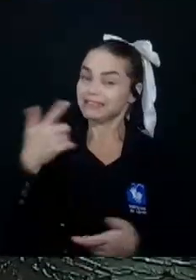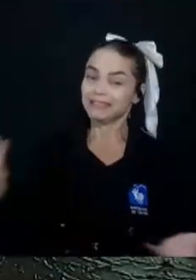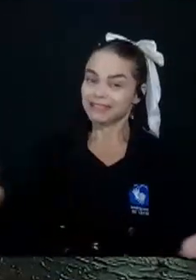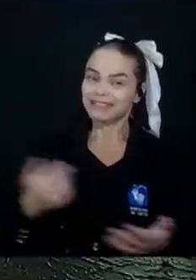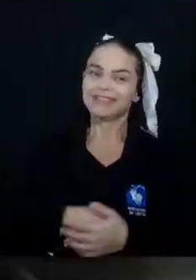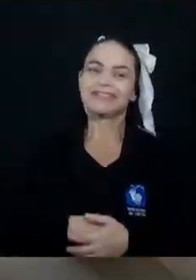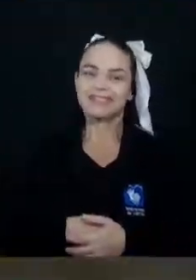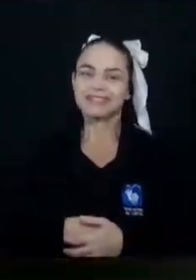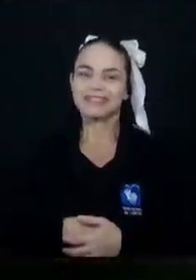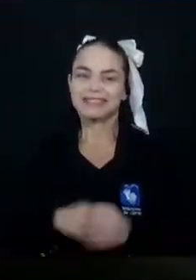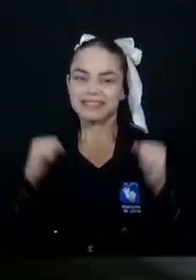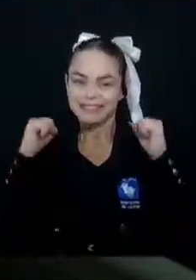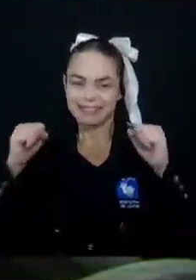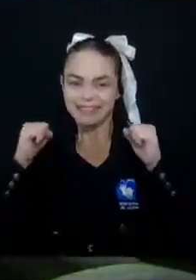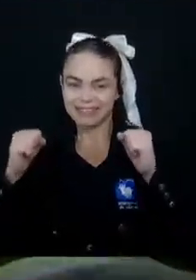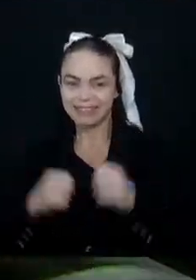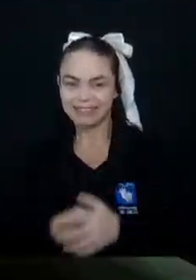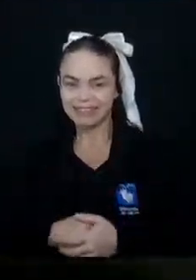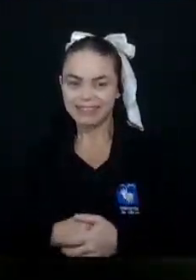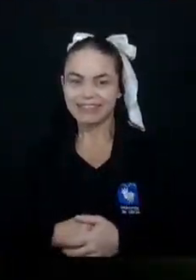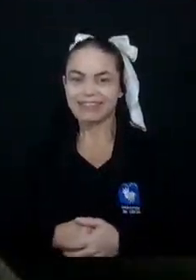né?